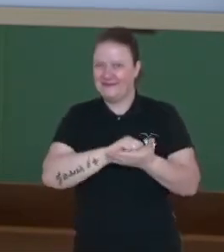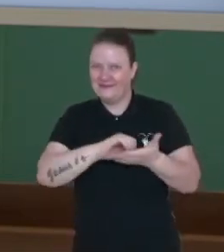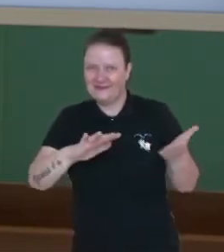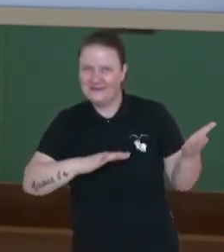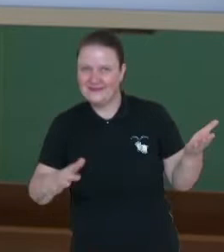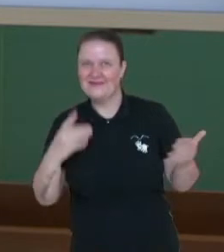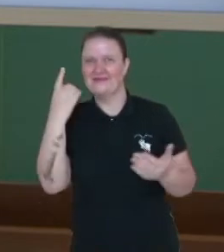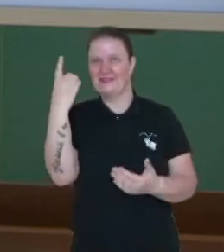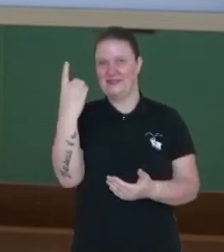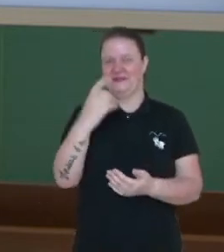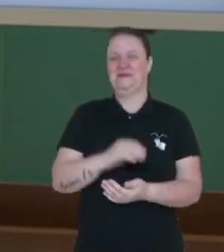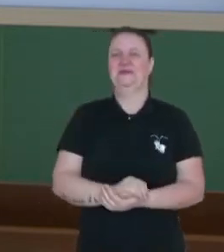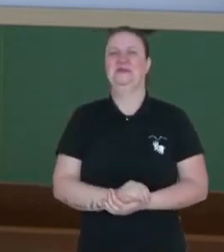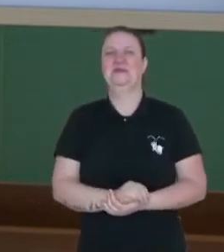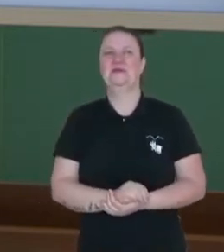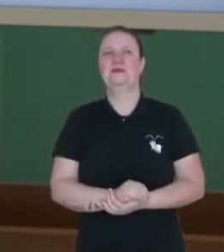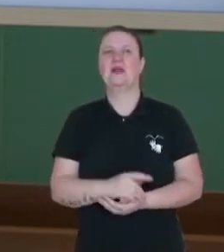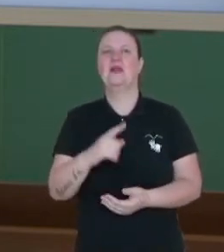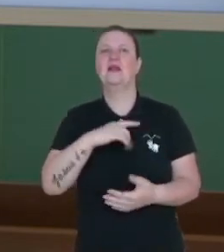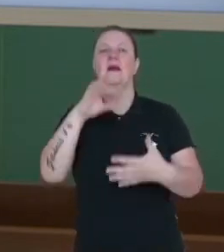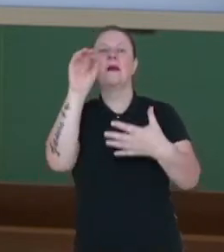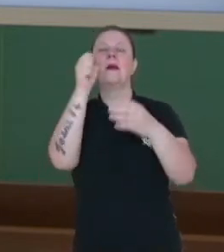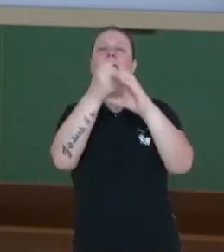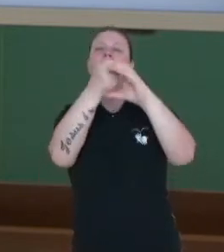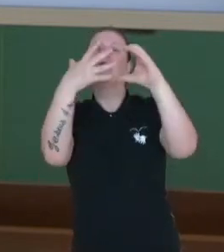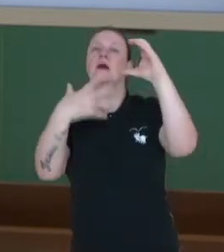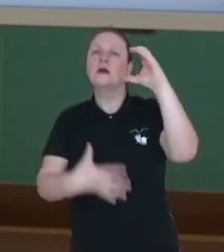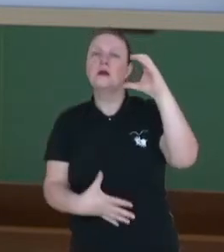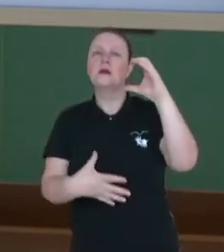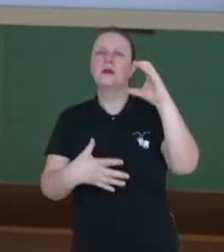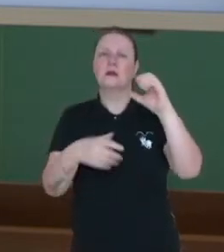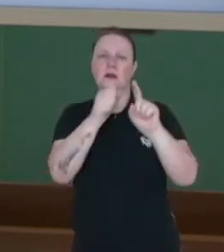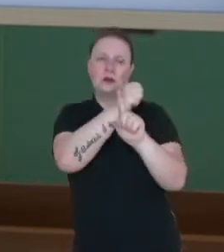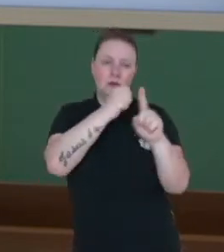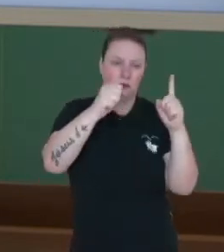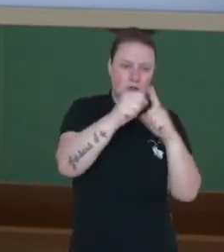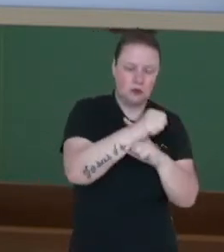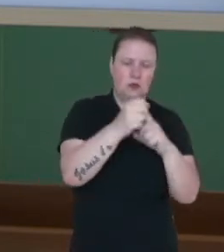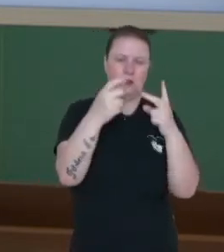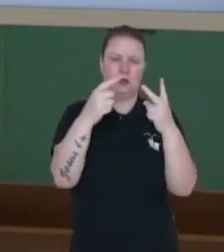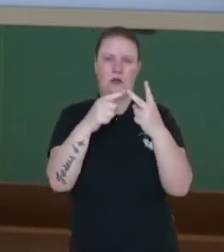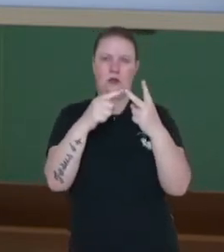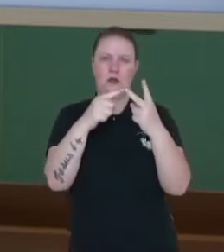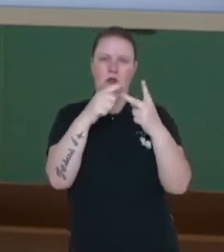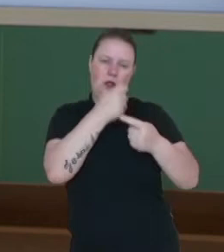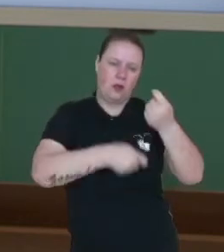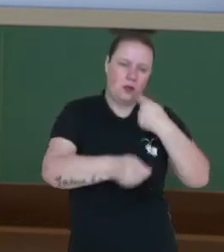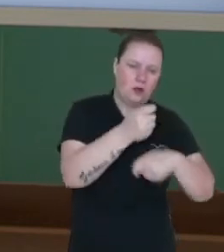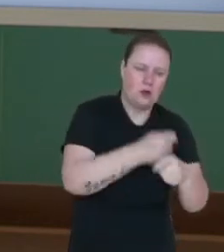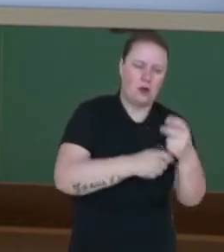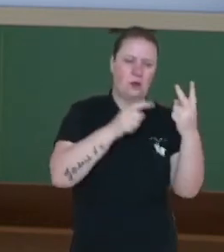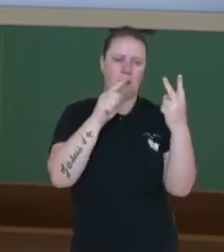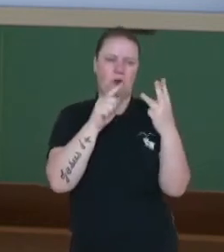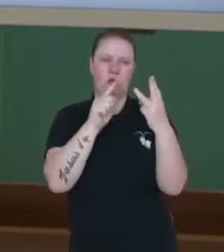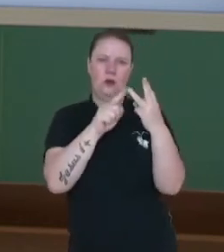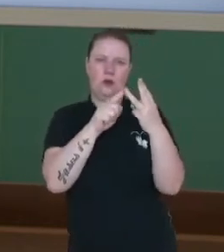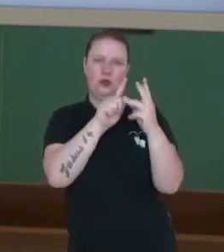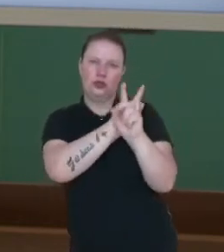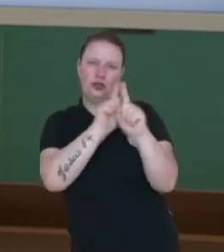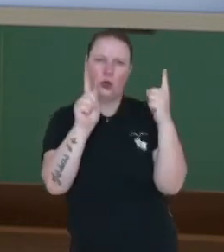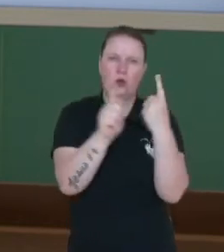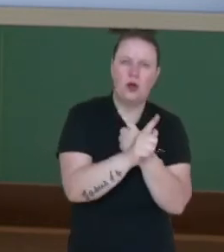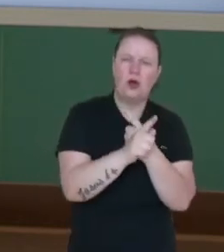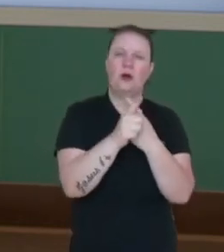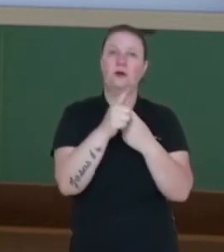uma atividade, né? Cite algumas características sociais, econômicas, geográficas, culturais